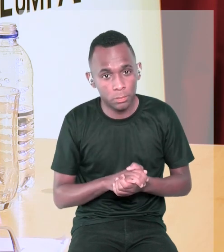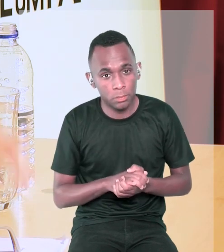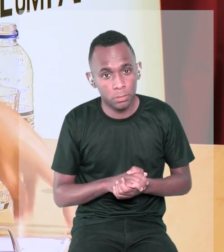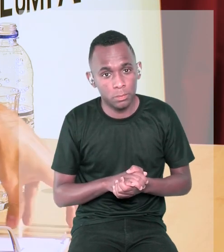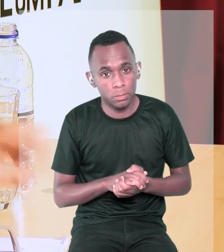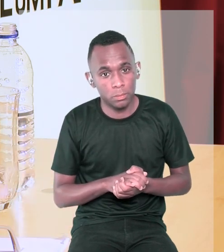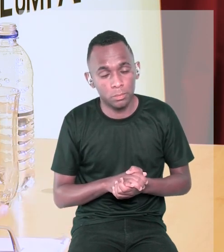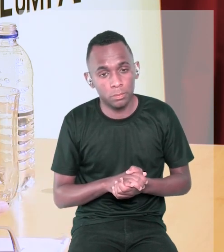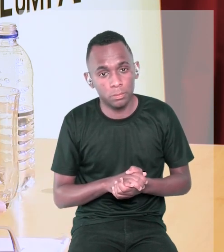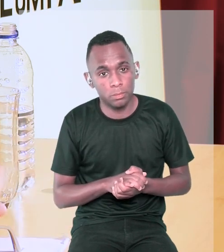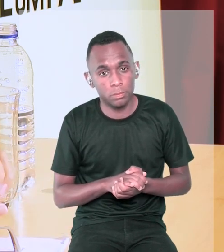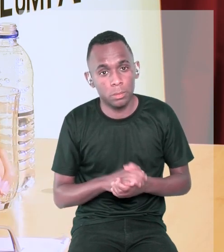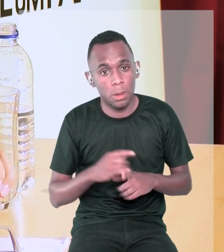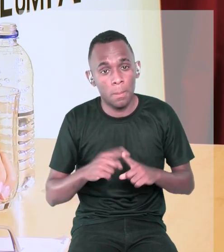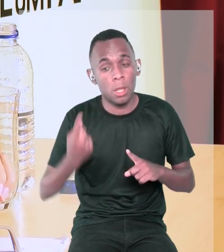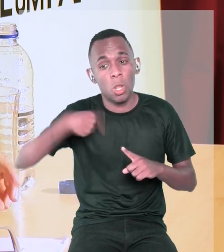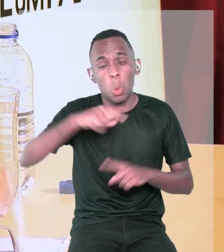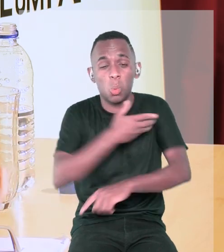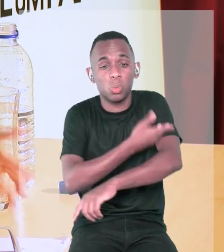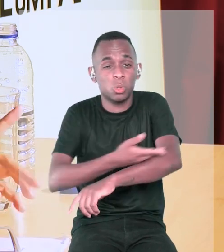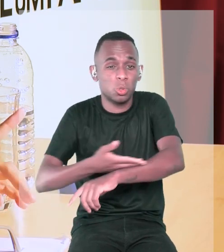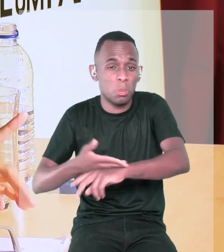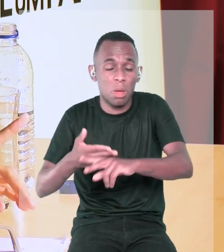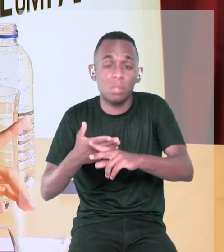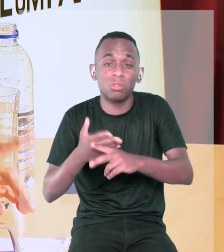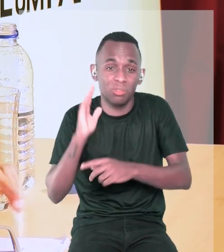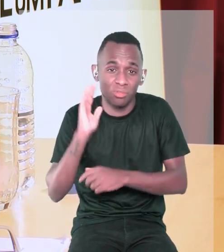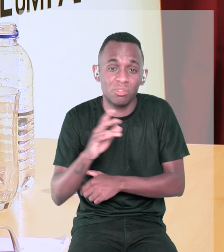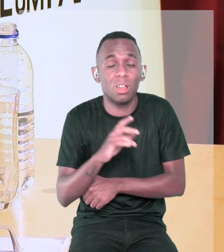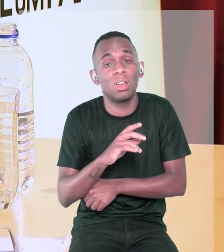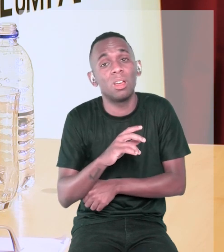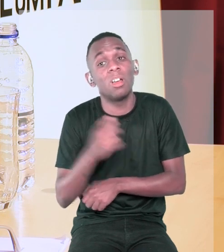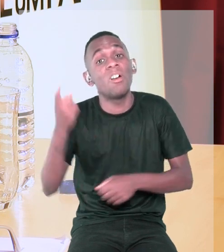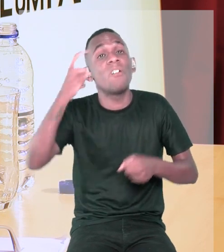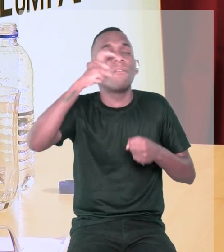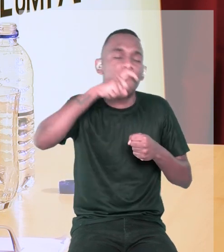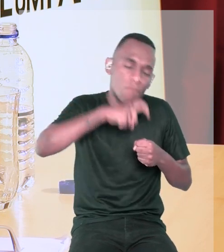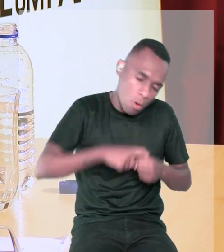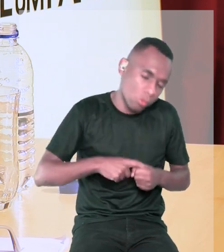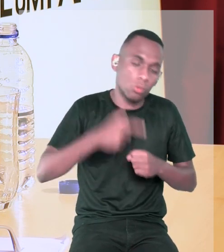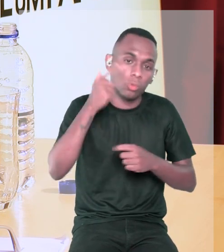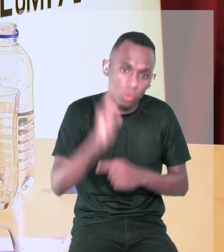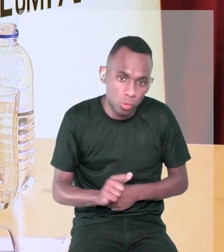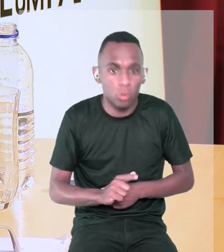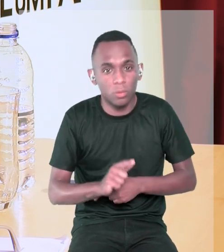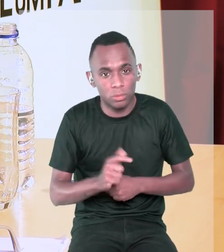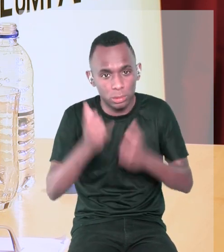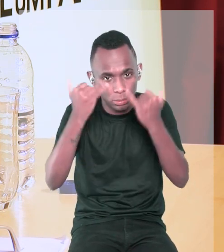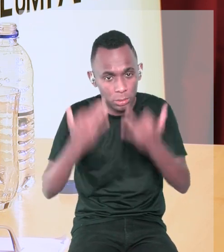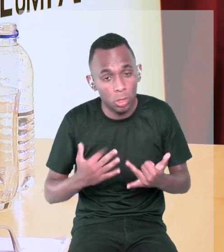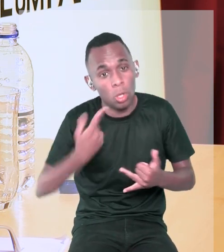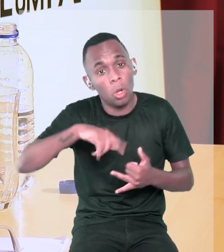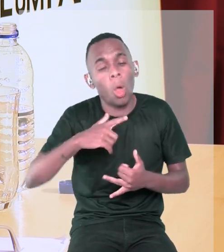aqui volto ao ponto ao qual eu estava falando antes, nós costumamos muitas vezes achar, que eu quero dizer assim, uma certa